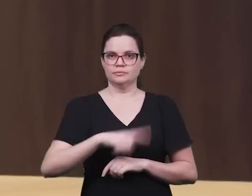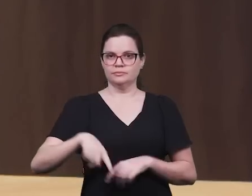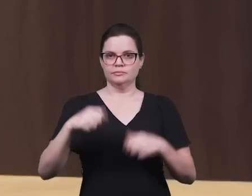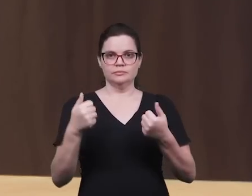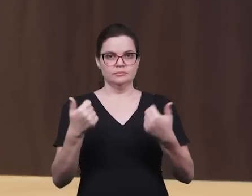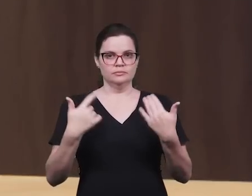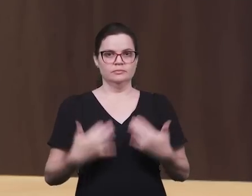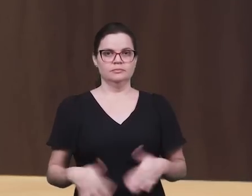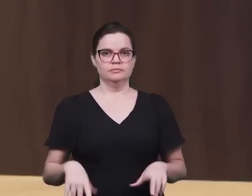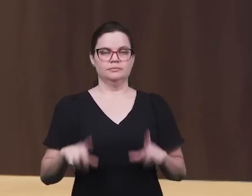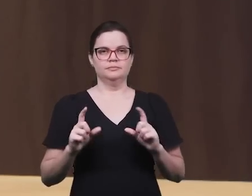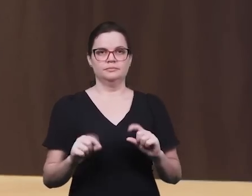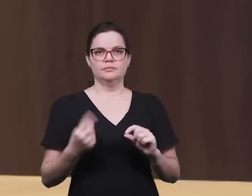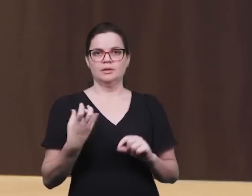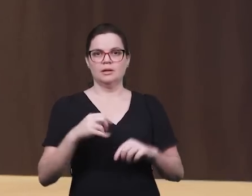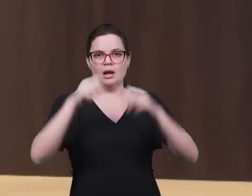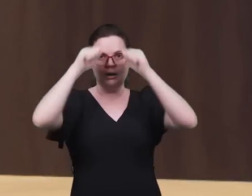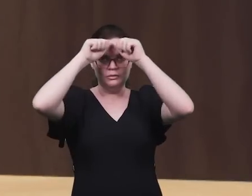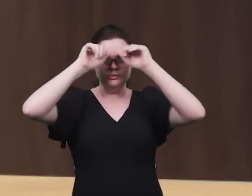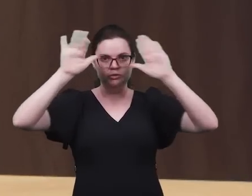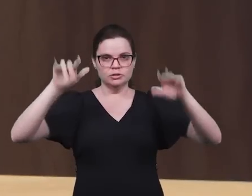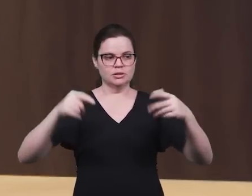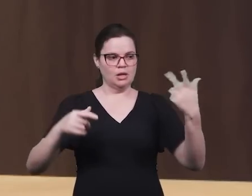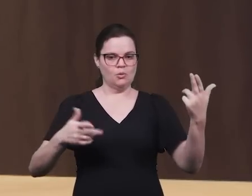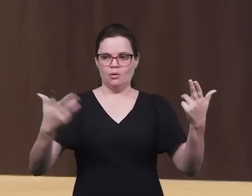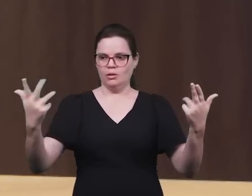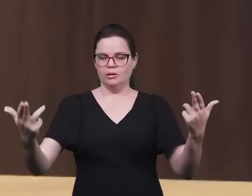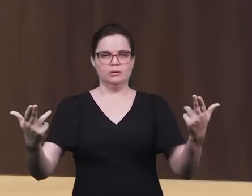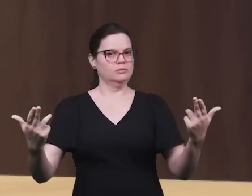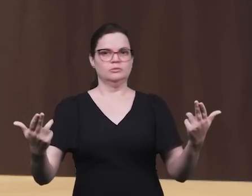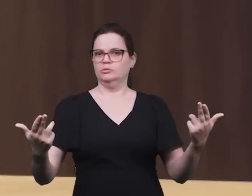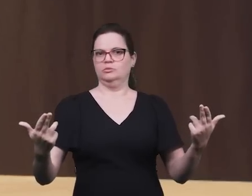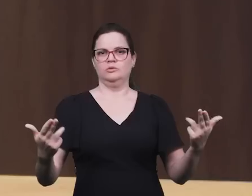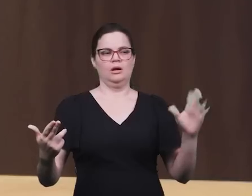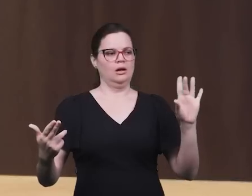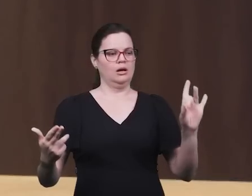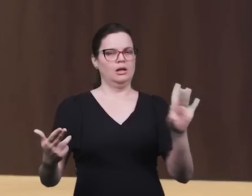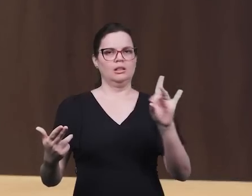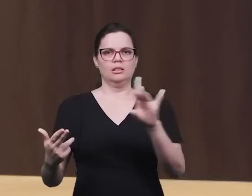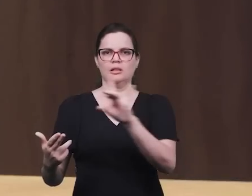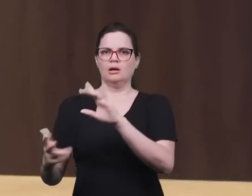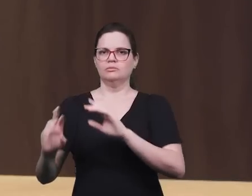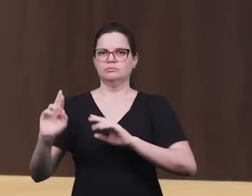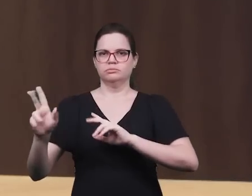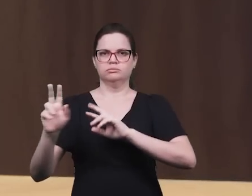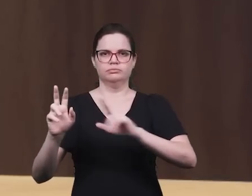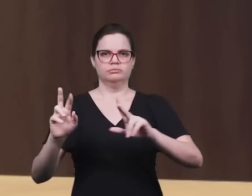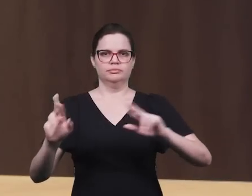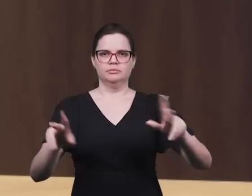né, um autista nunca é igual ao outro. Não. Eles, né, cada um tem sua